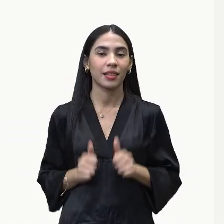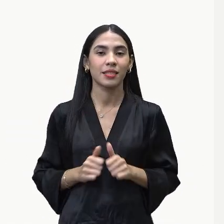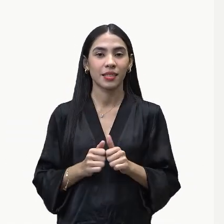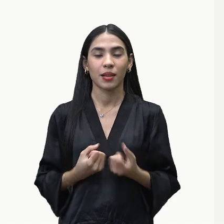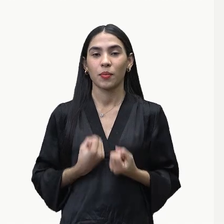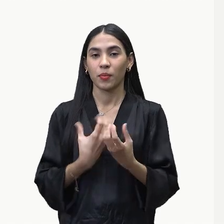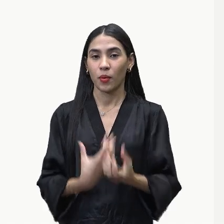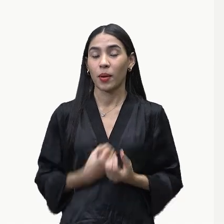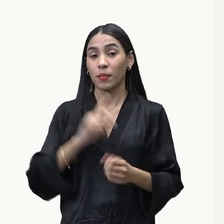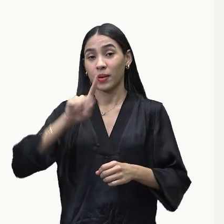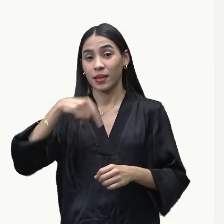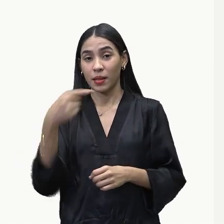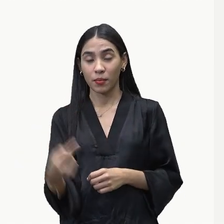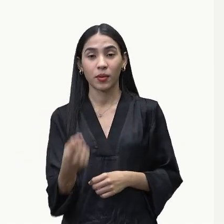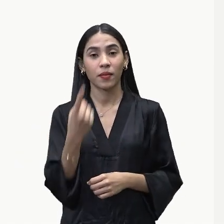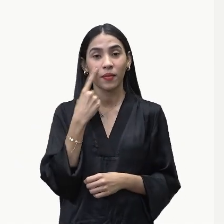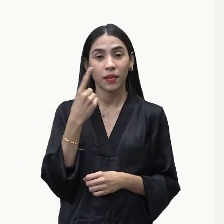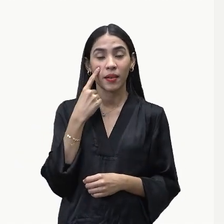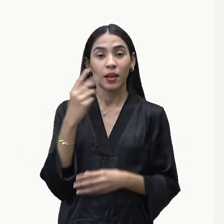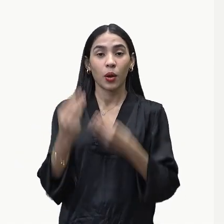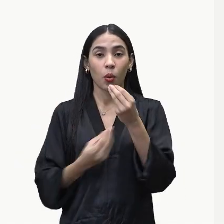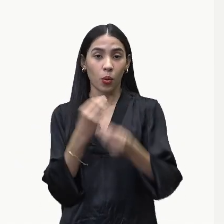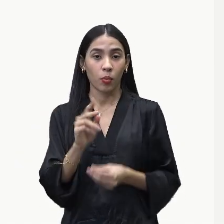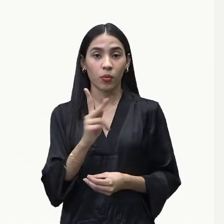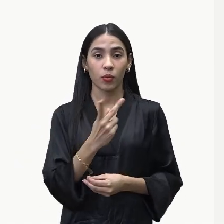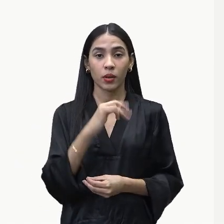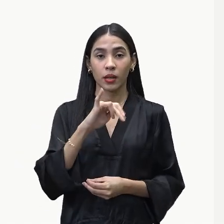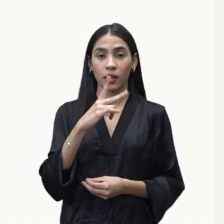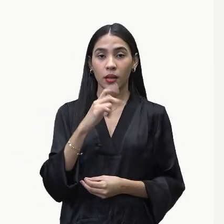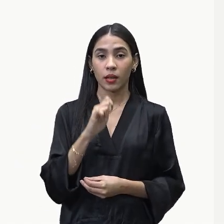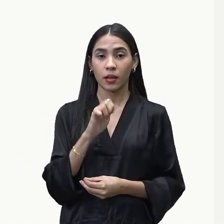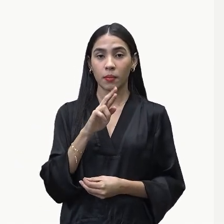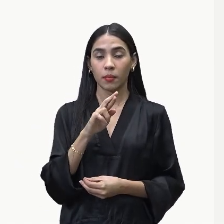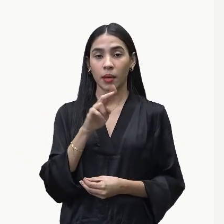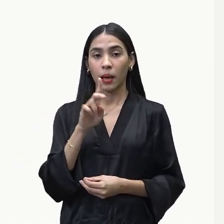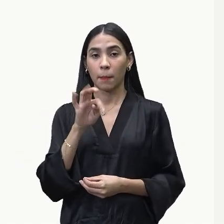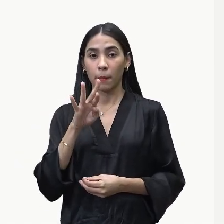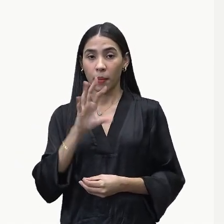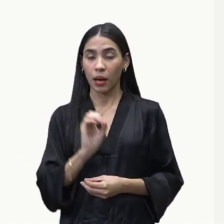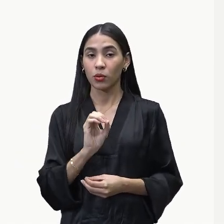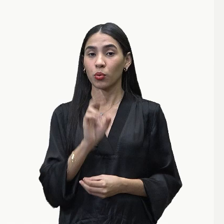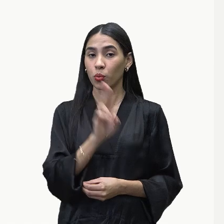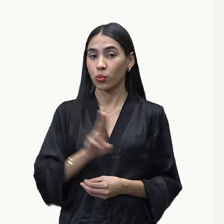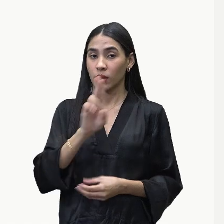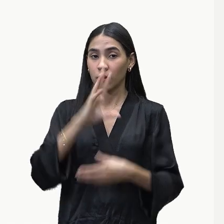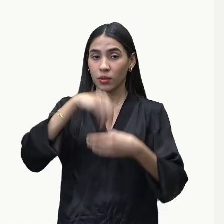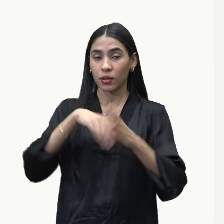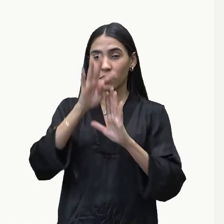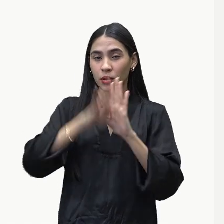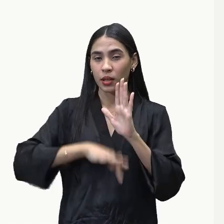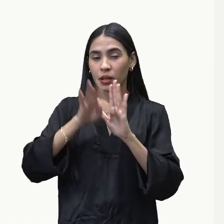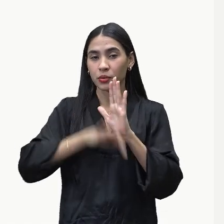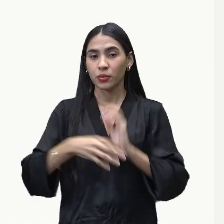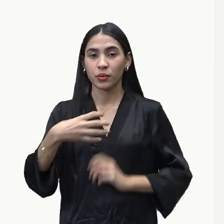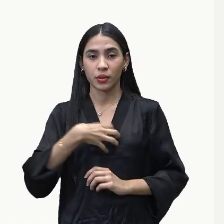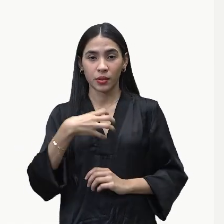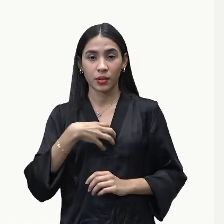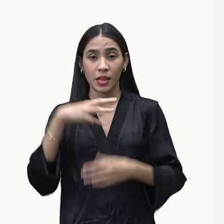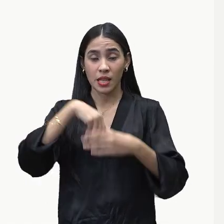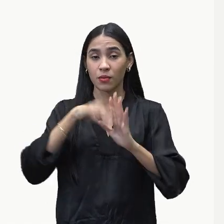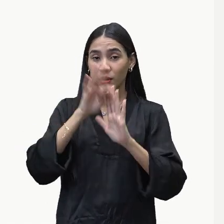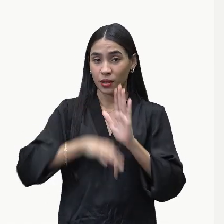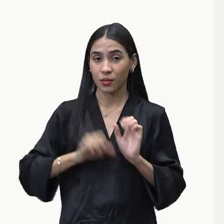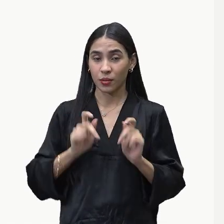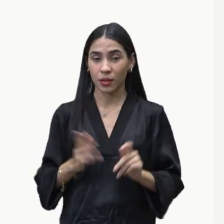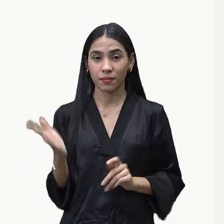poema e, em sequência, verificar como o hipérbato foi utilizado no texto e os efeitos de sentido que ele gerou lá no texto,